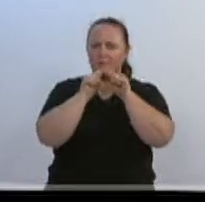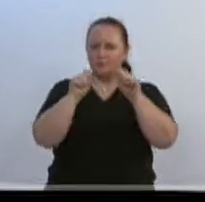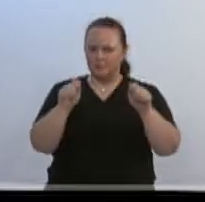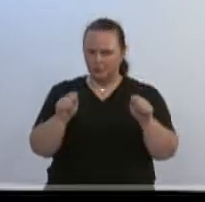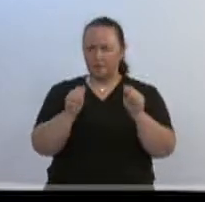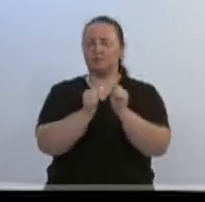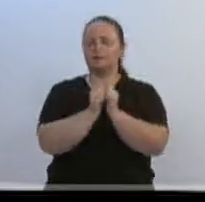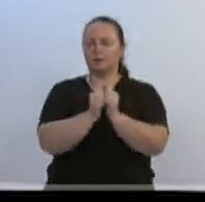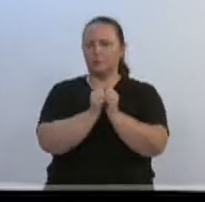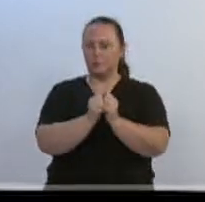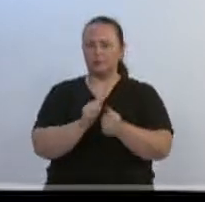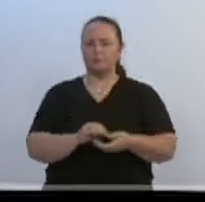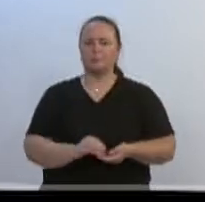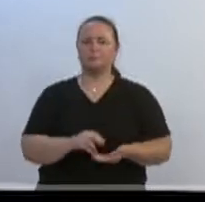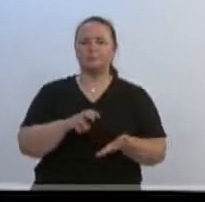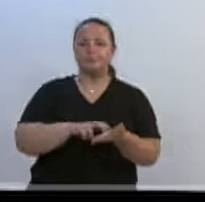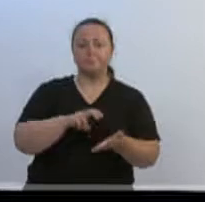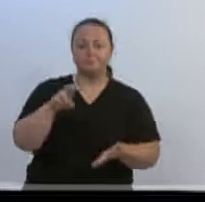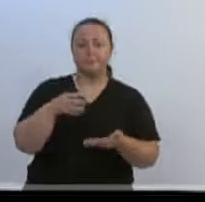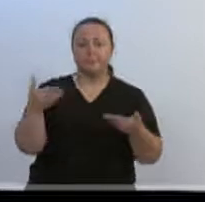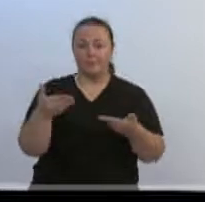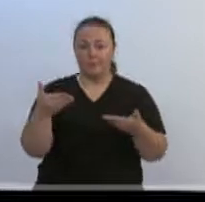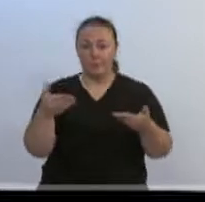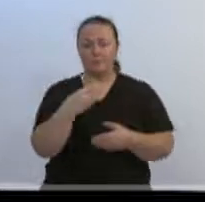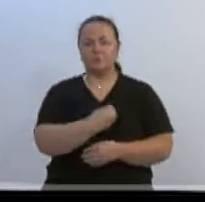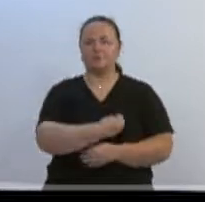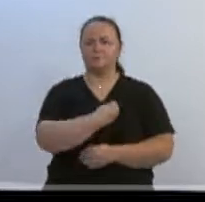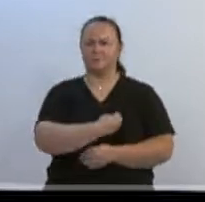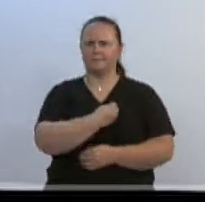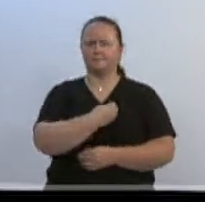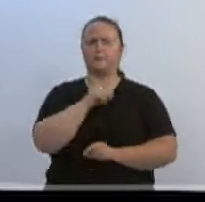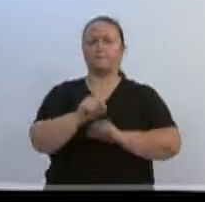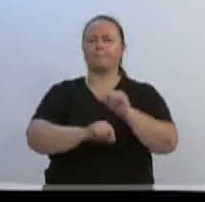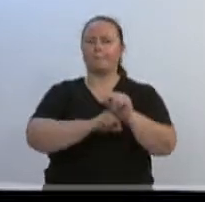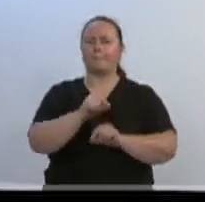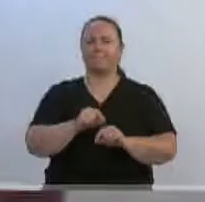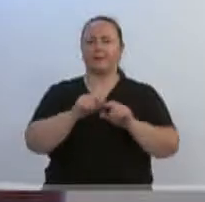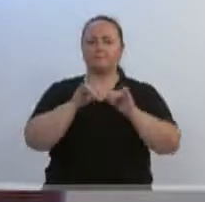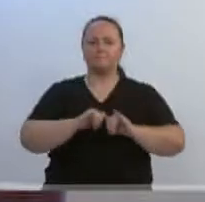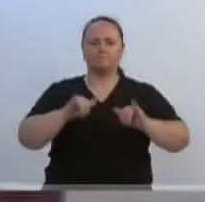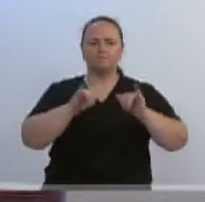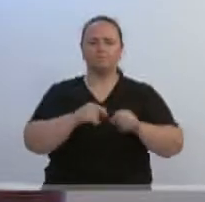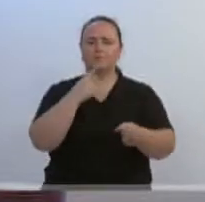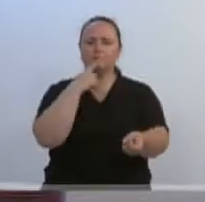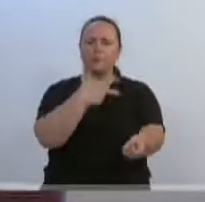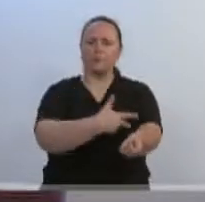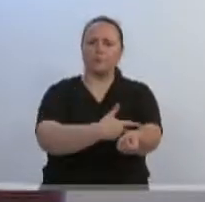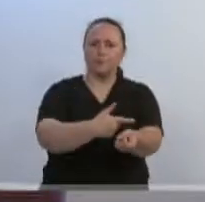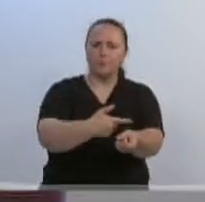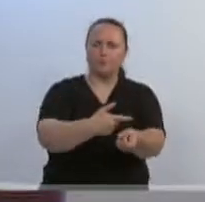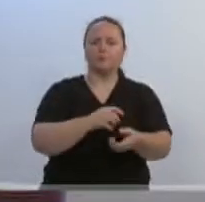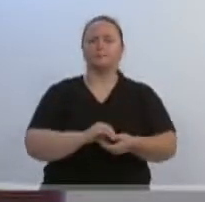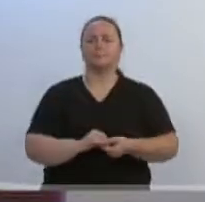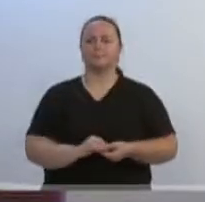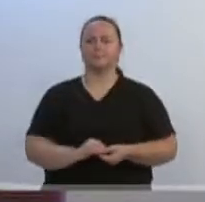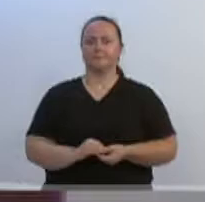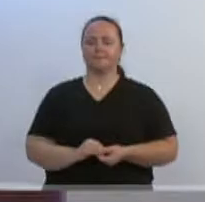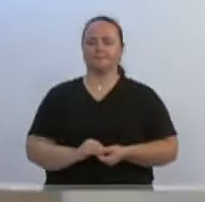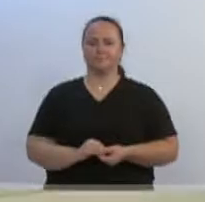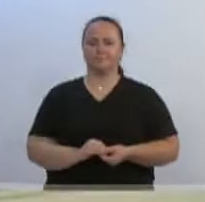e hoje de manhã estivemos na segunda edição da campanha de doação de sangue da coopertáxi é